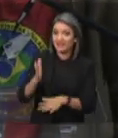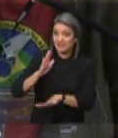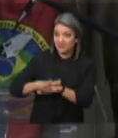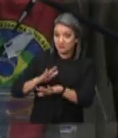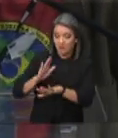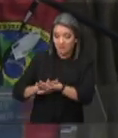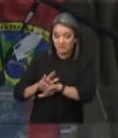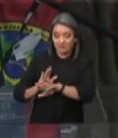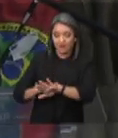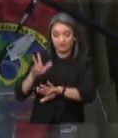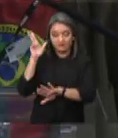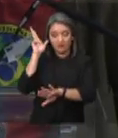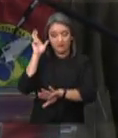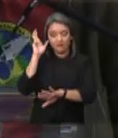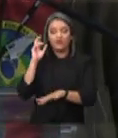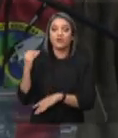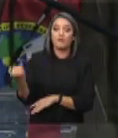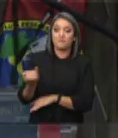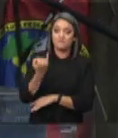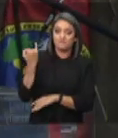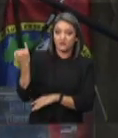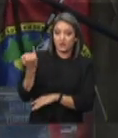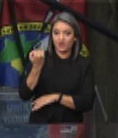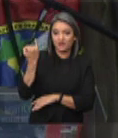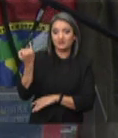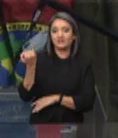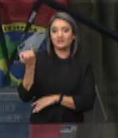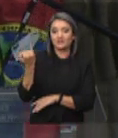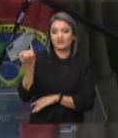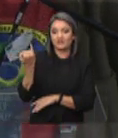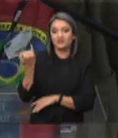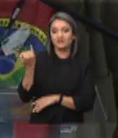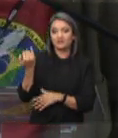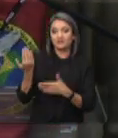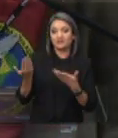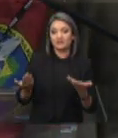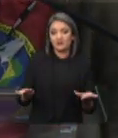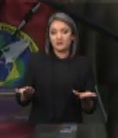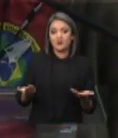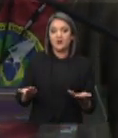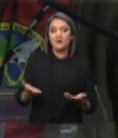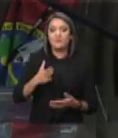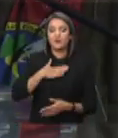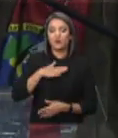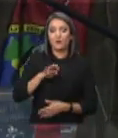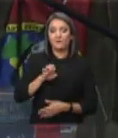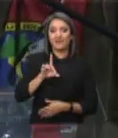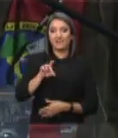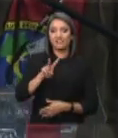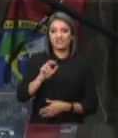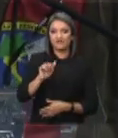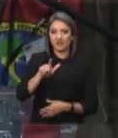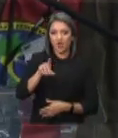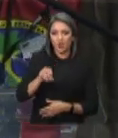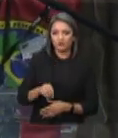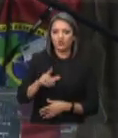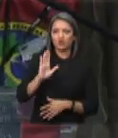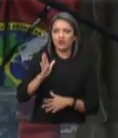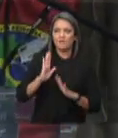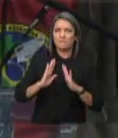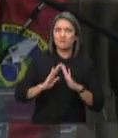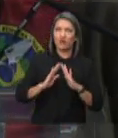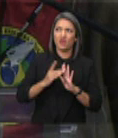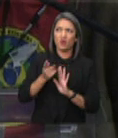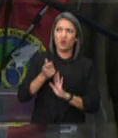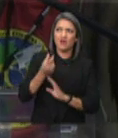escuta que é muito importante para Rua meu nome é Edvaldo foi falado morei 35 anos quase 35